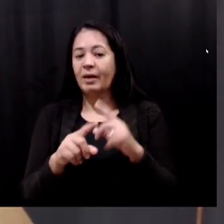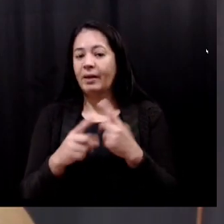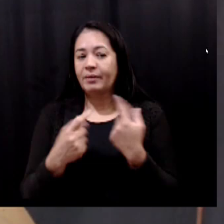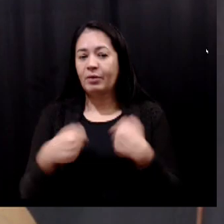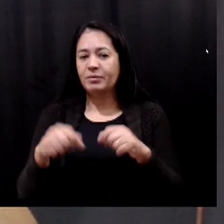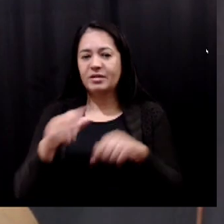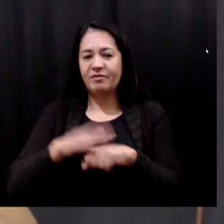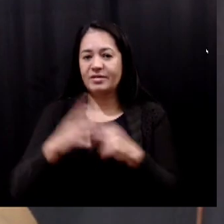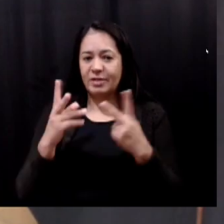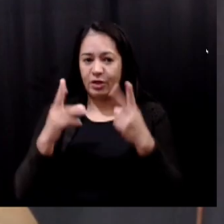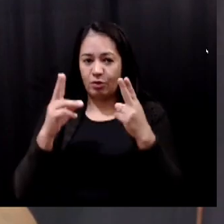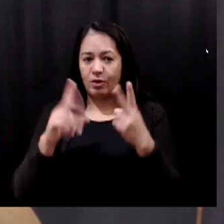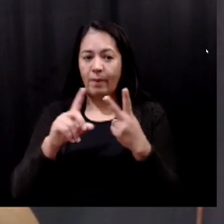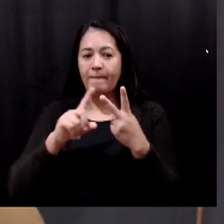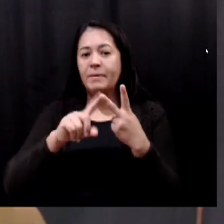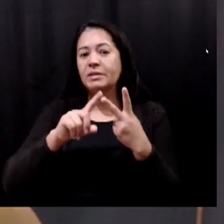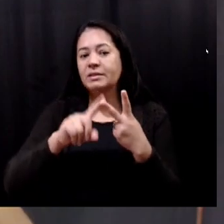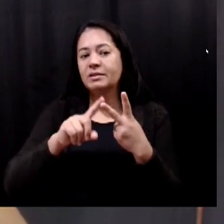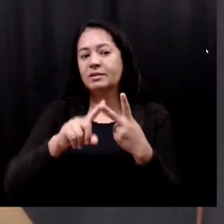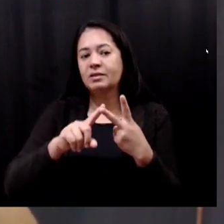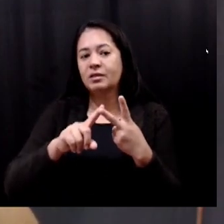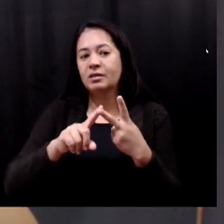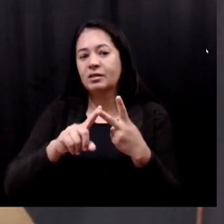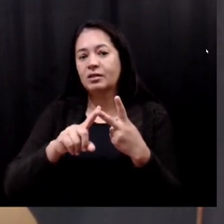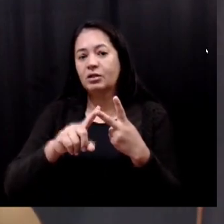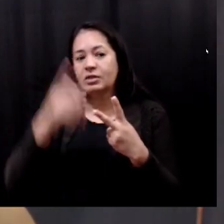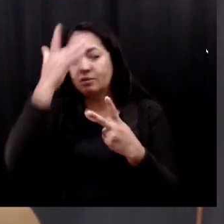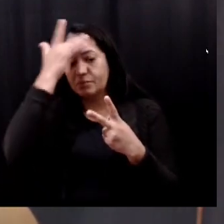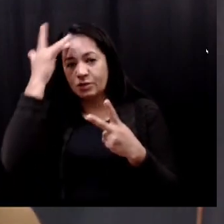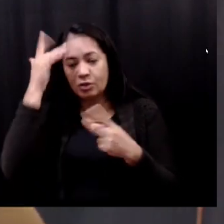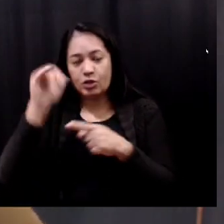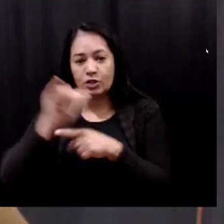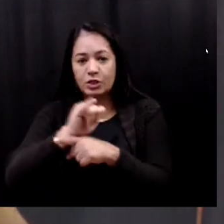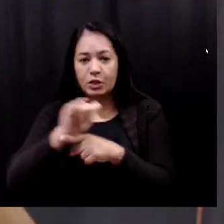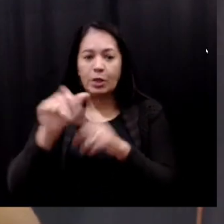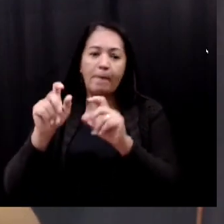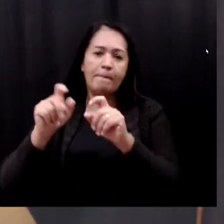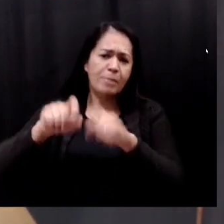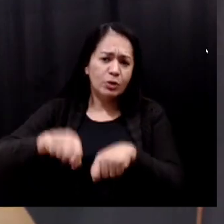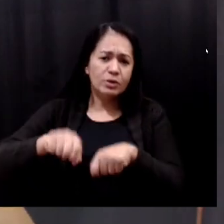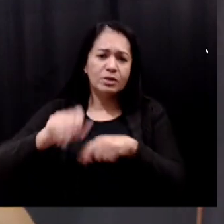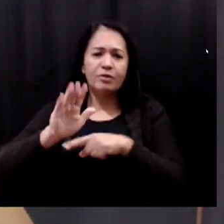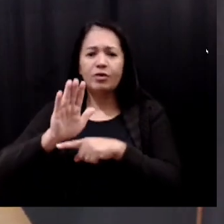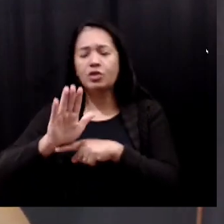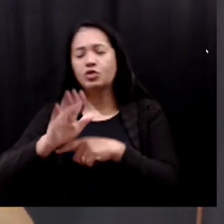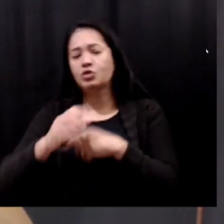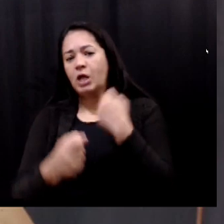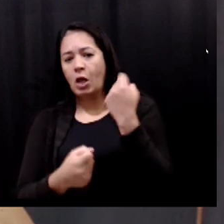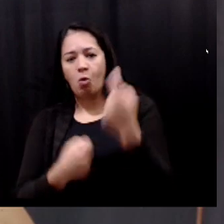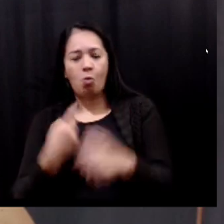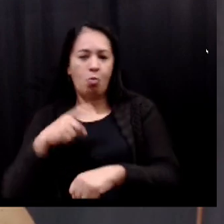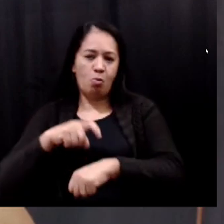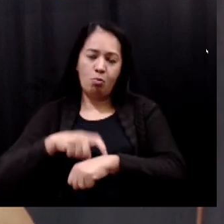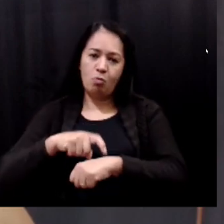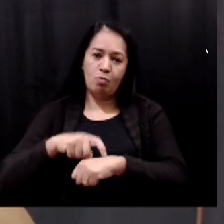nosso coração. As pessoas estratégicas que vão nos ajudar com a rotina de quem está sendo cuidado e